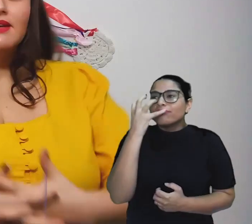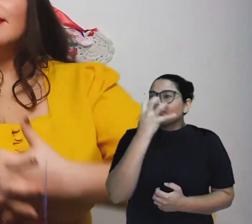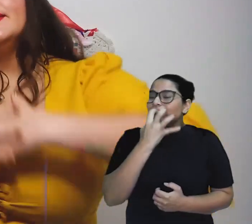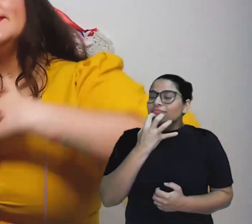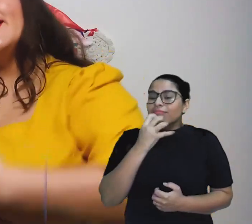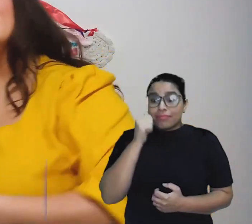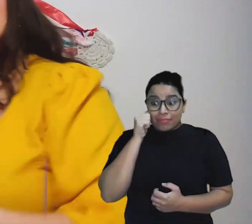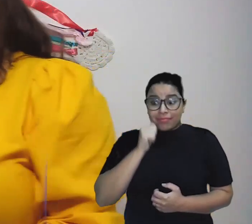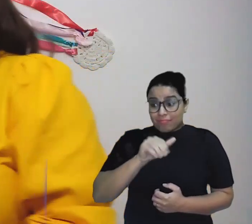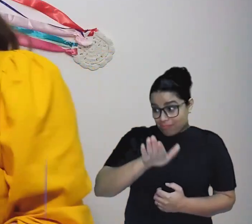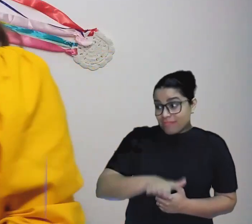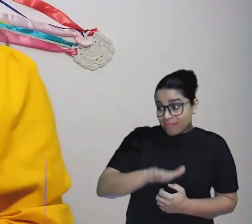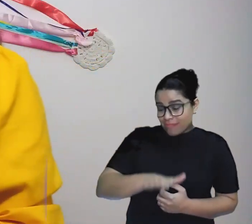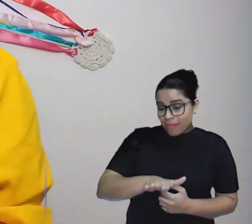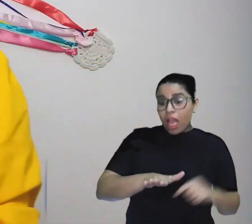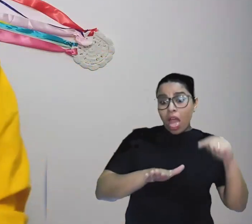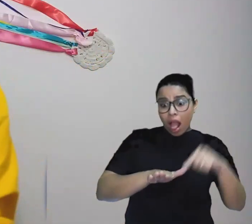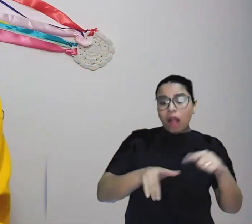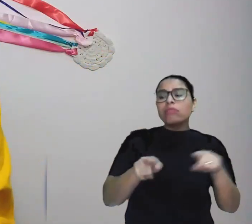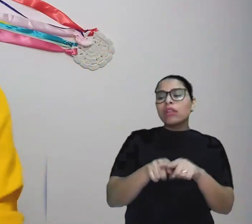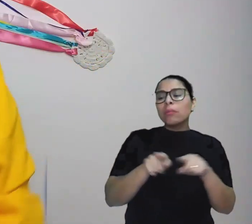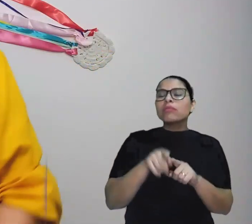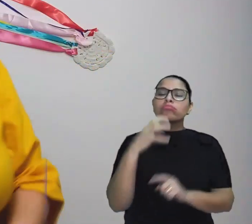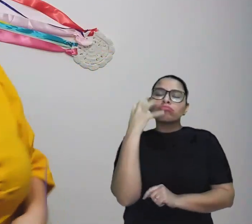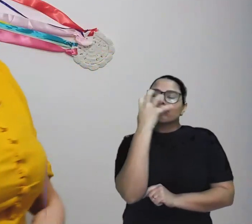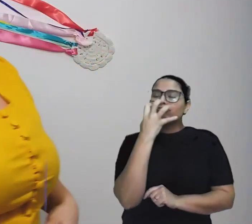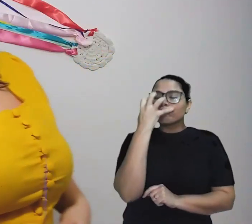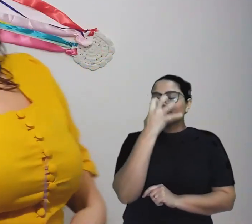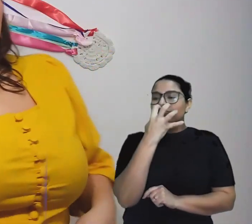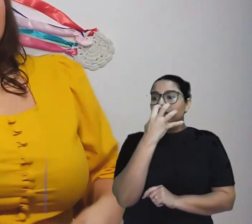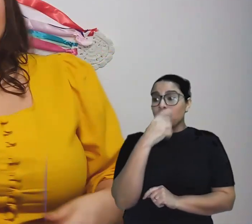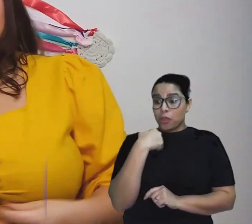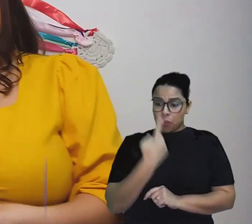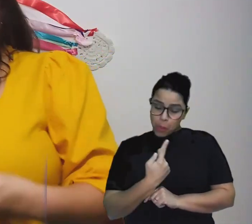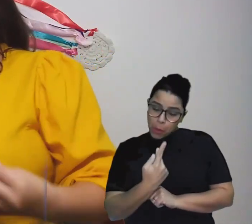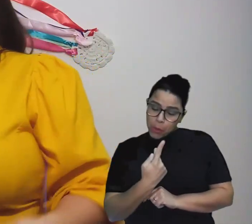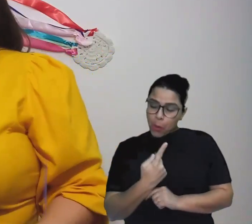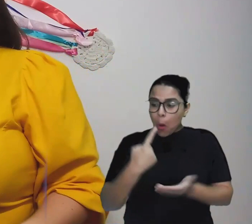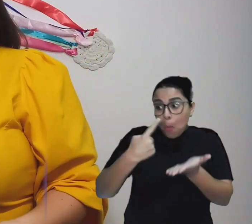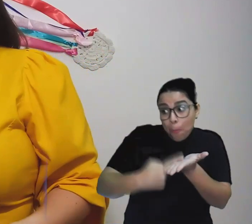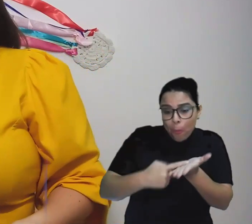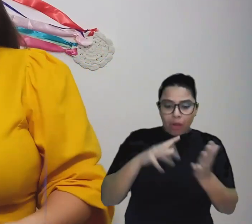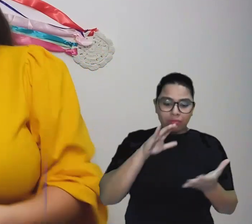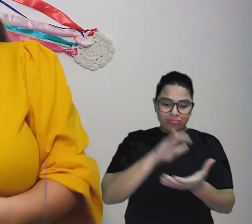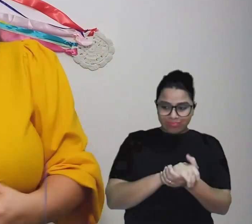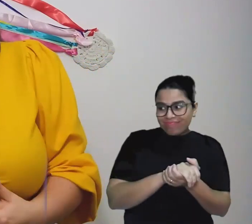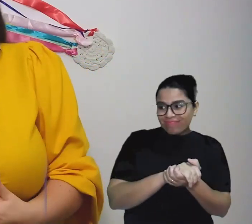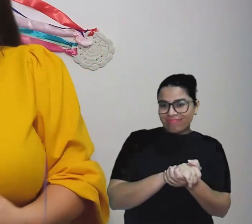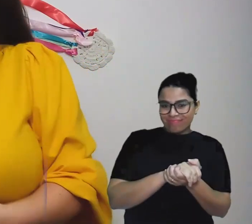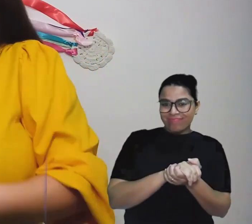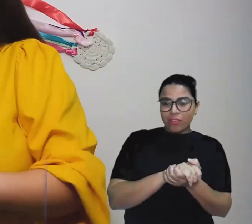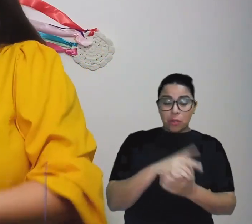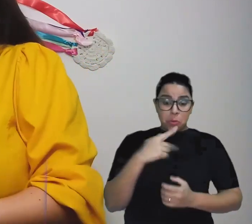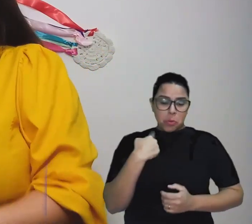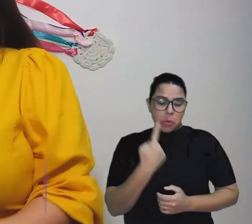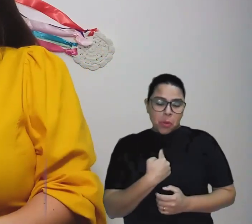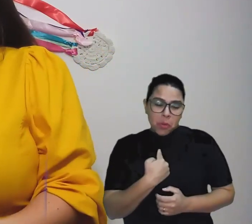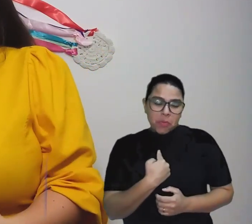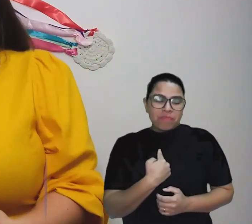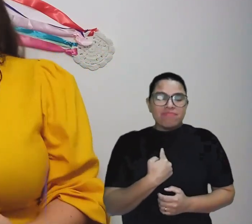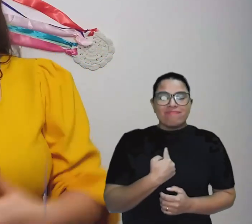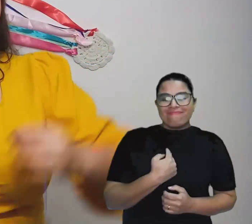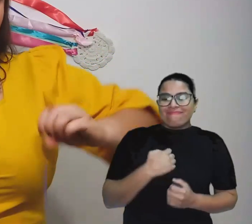Munchkin. E ela também se apaixonou por mim. Nosso plano era se casar. A gente se amava